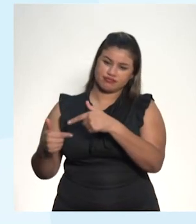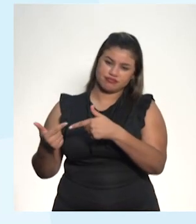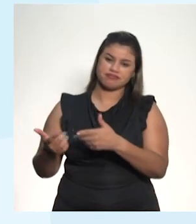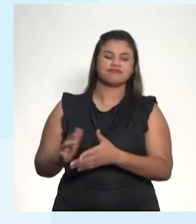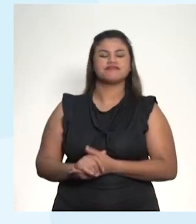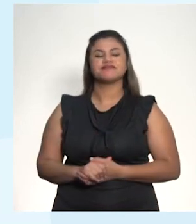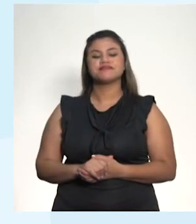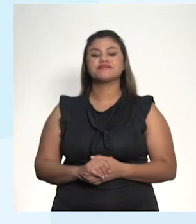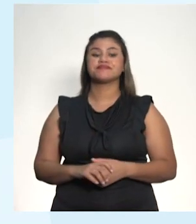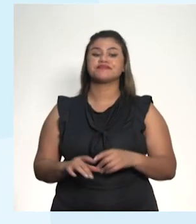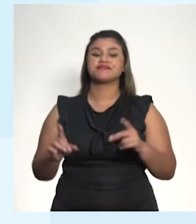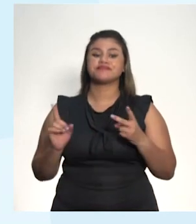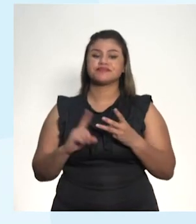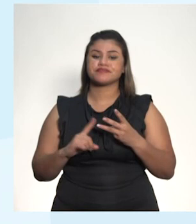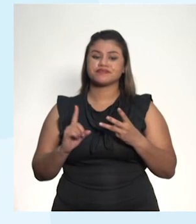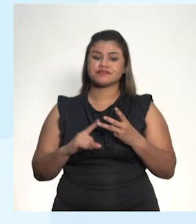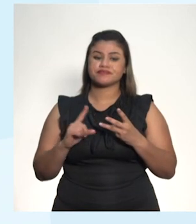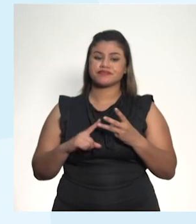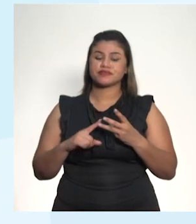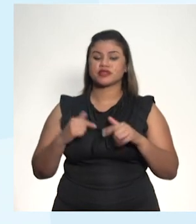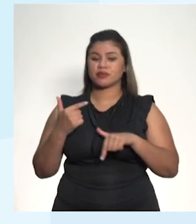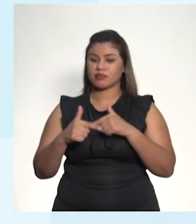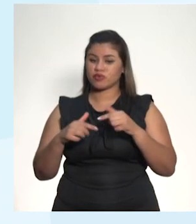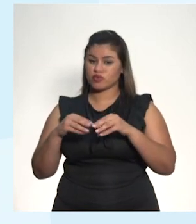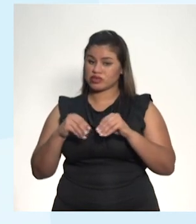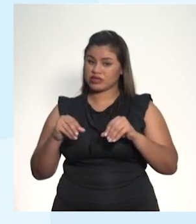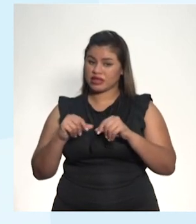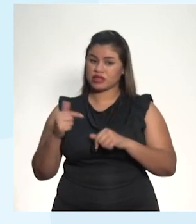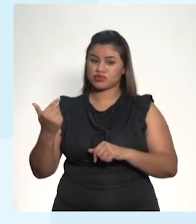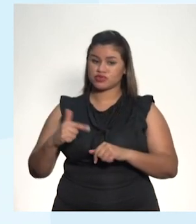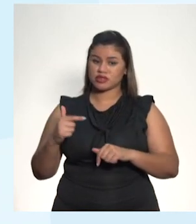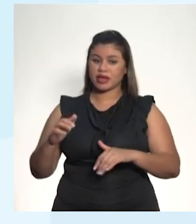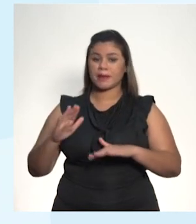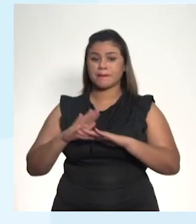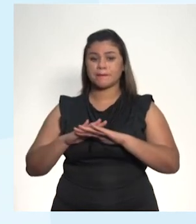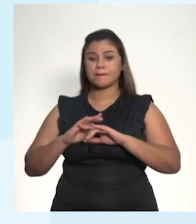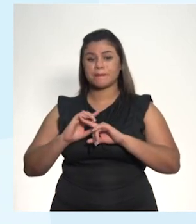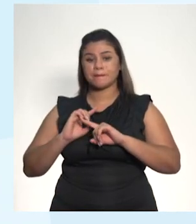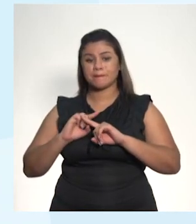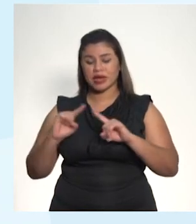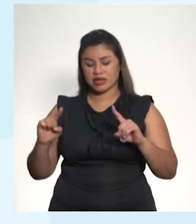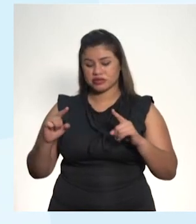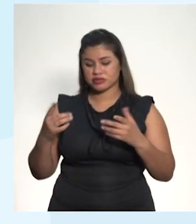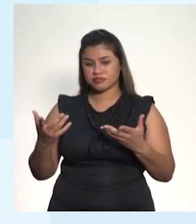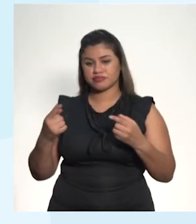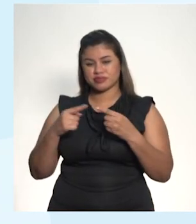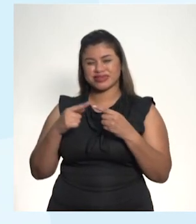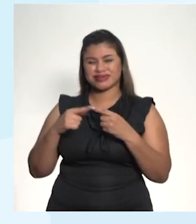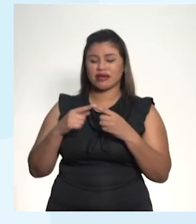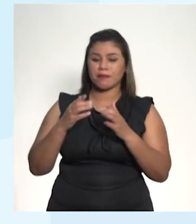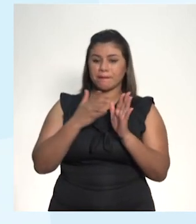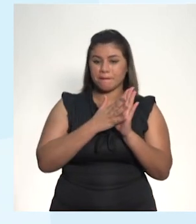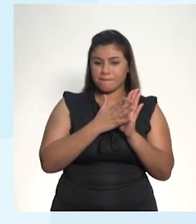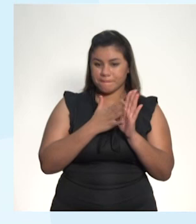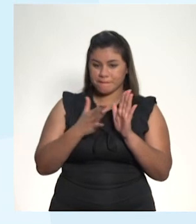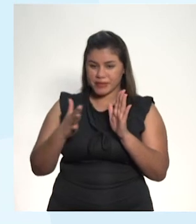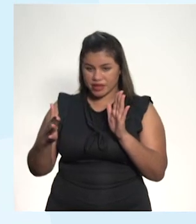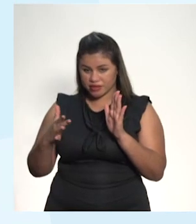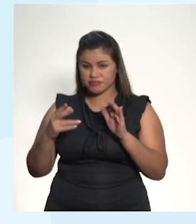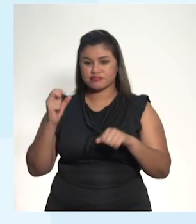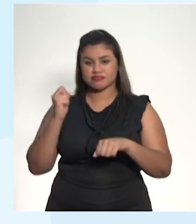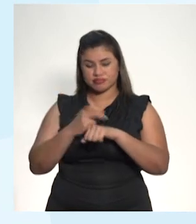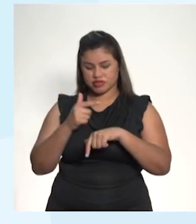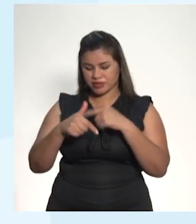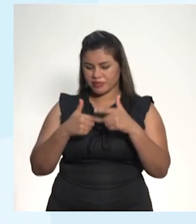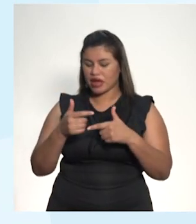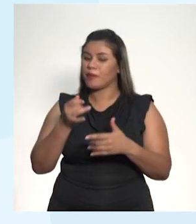também tem trabalhadores sem terras que desenvolvem atividades agrícolas sazonais ou temporárias também por uma relação empregatícia. Então,